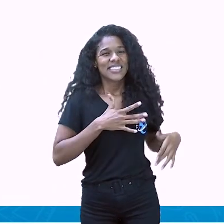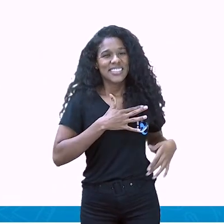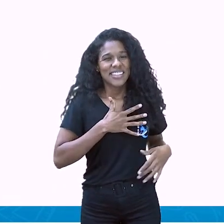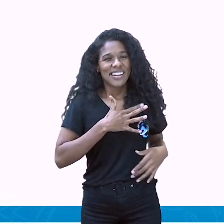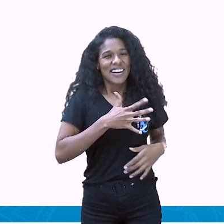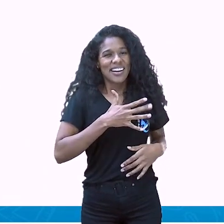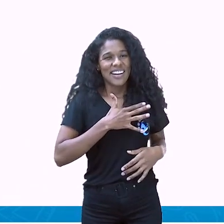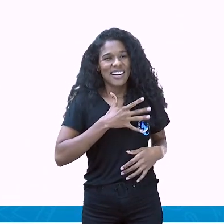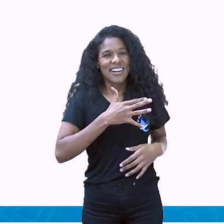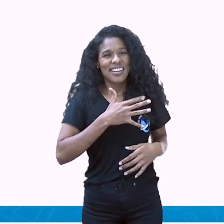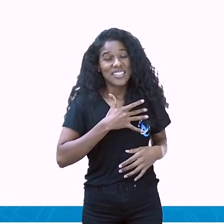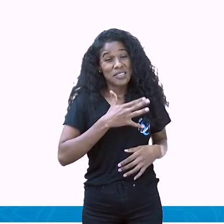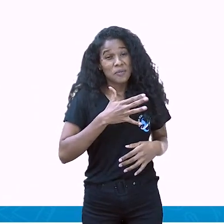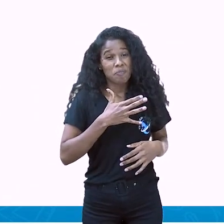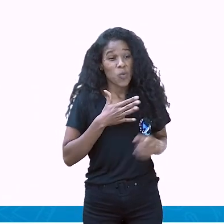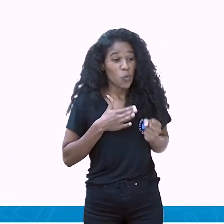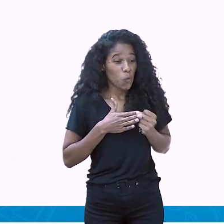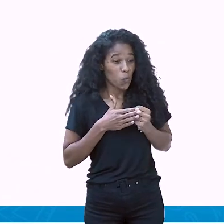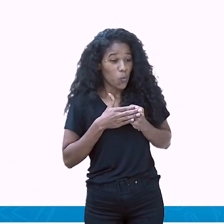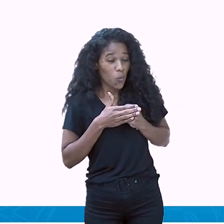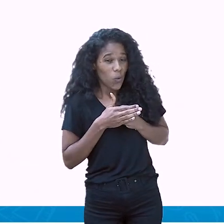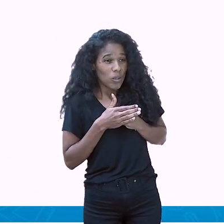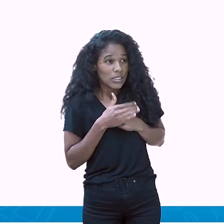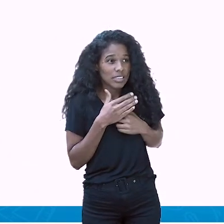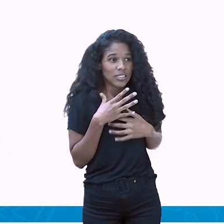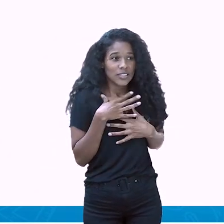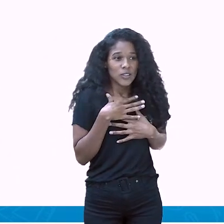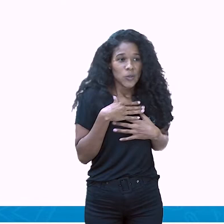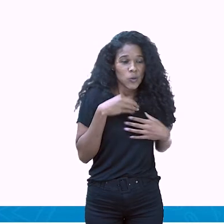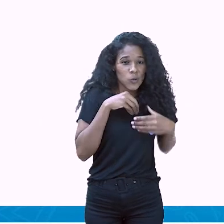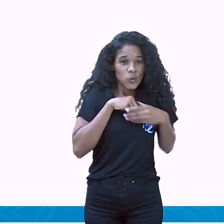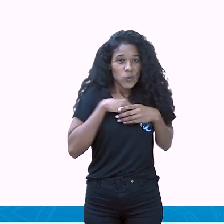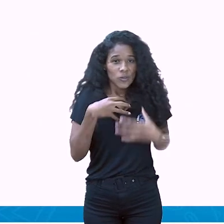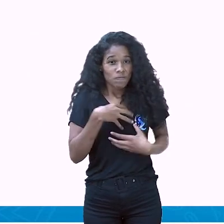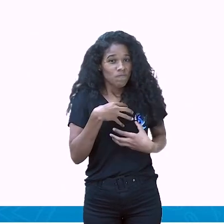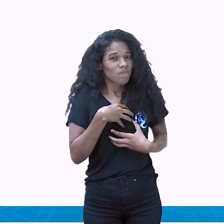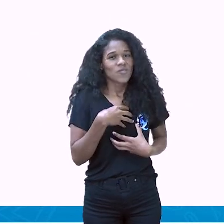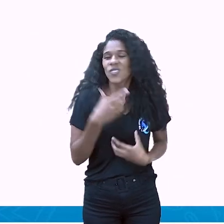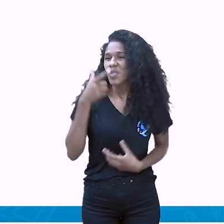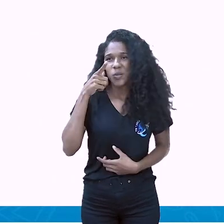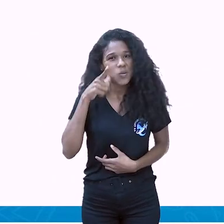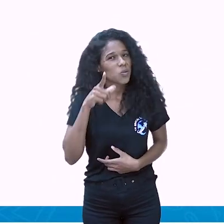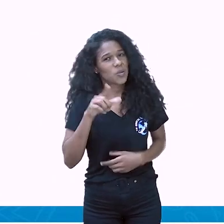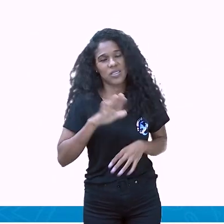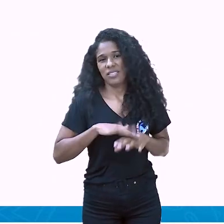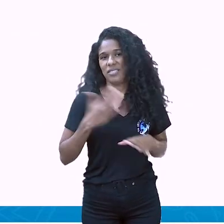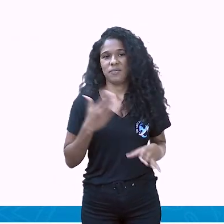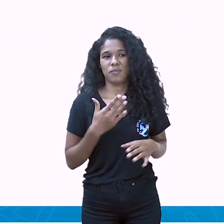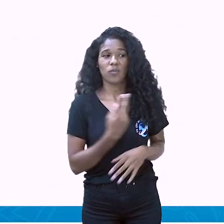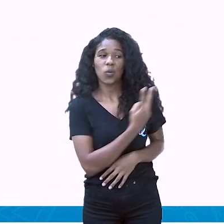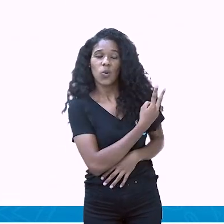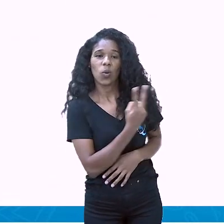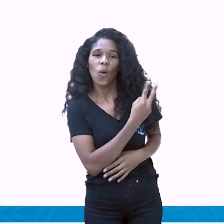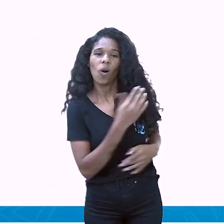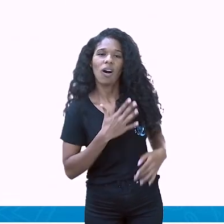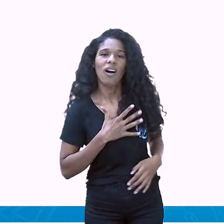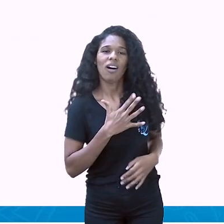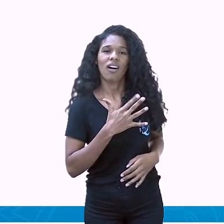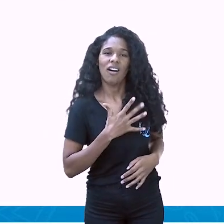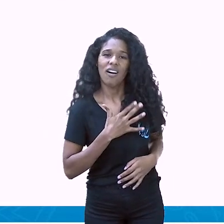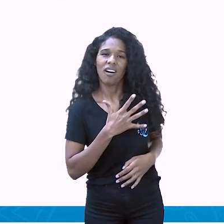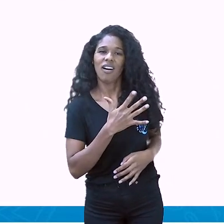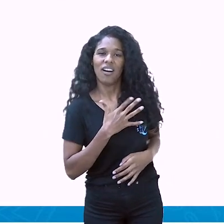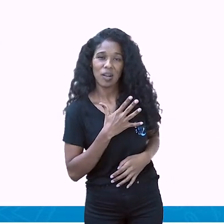sabiam escondê-la mais. O início do primeiro amor, né? Aquela paixão. E sabe, eu sou fã do Pitu, porque Pitu era bom